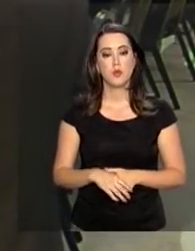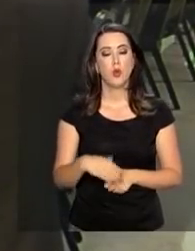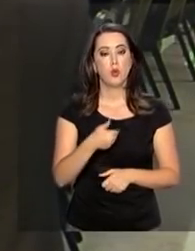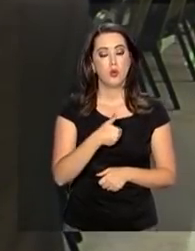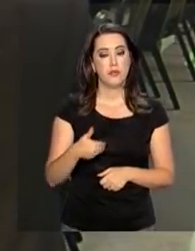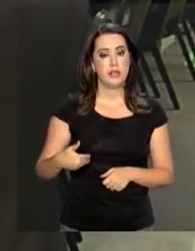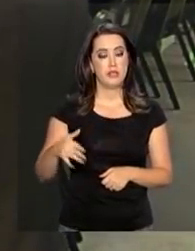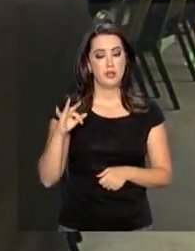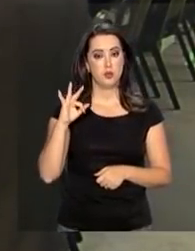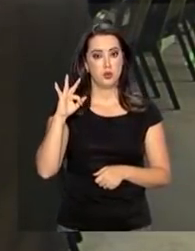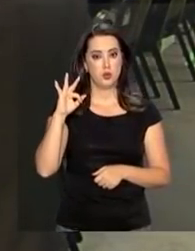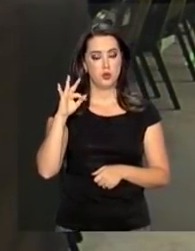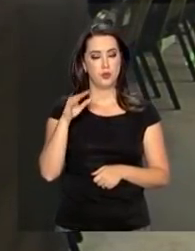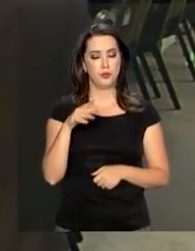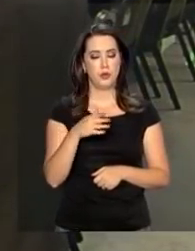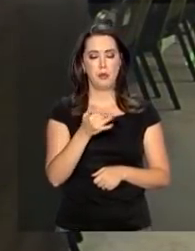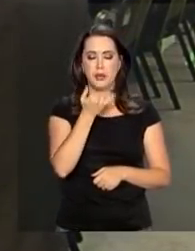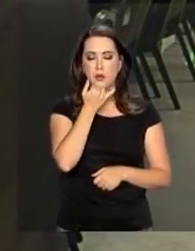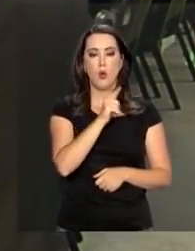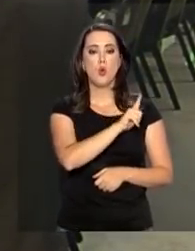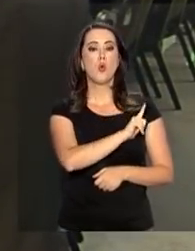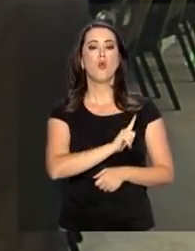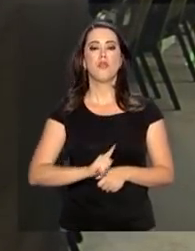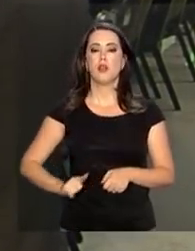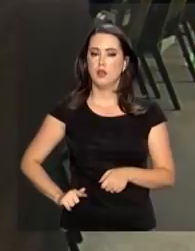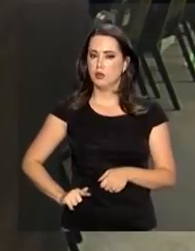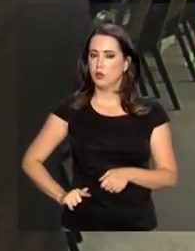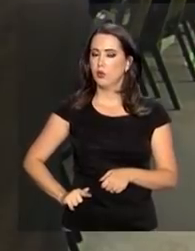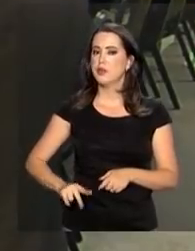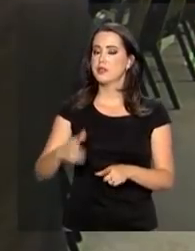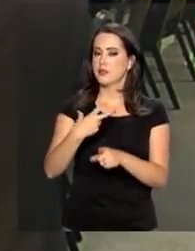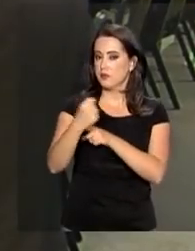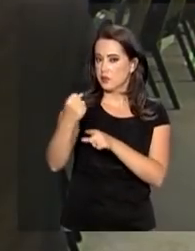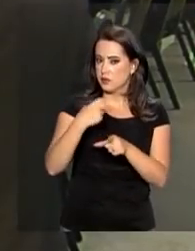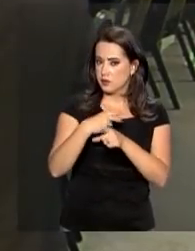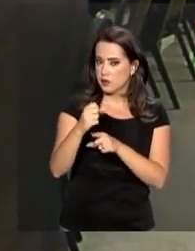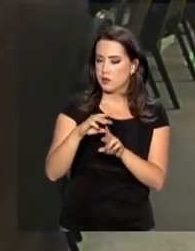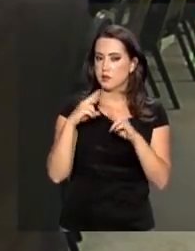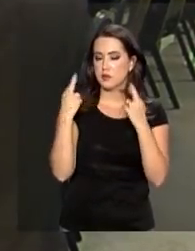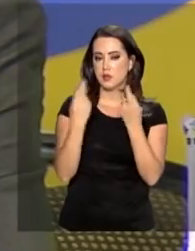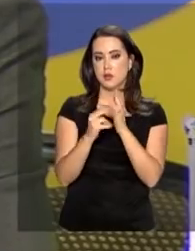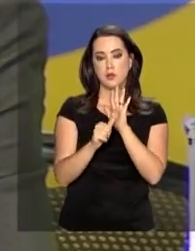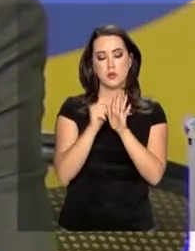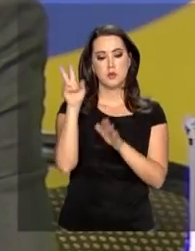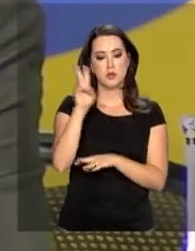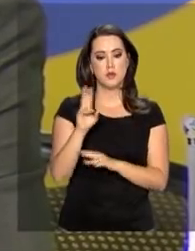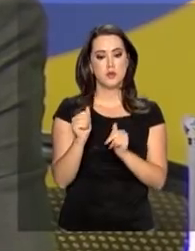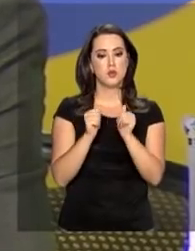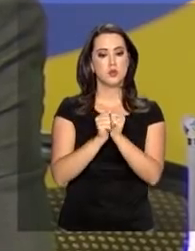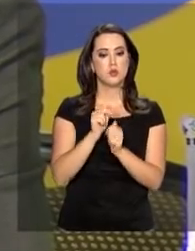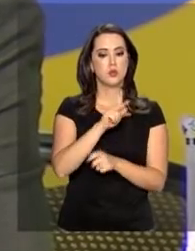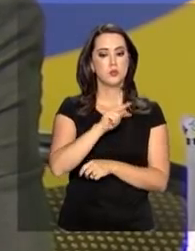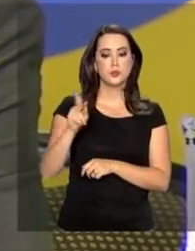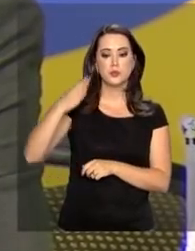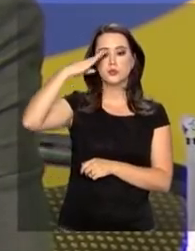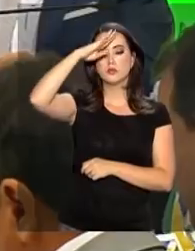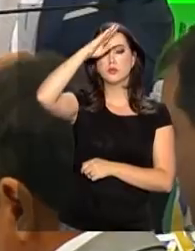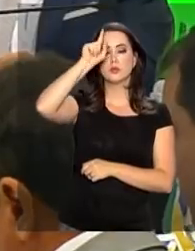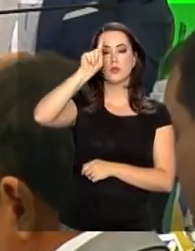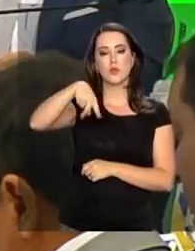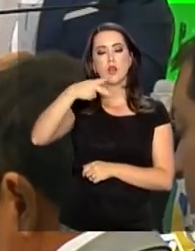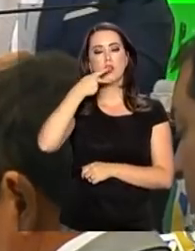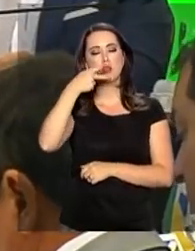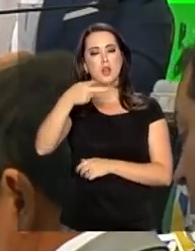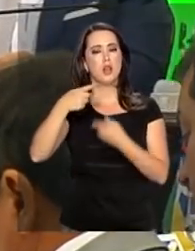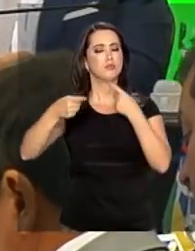Governadores eleitos de 19 estados e do Distrito Federal se reuniram pela primeira vez em Brasília com o presidente Jair Bolsonaro.